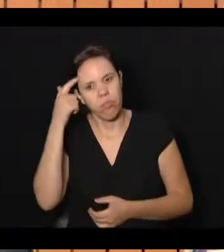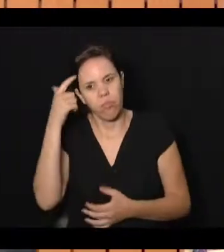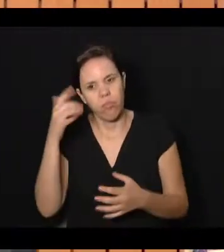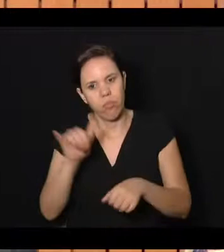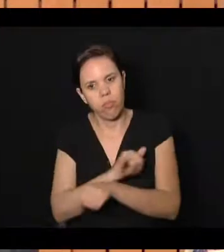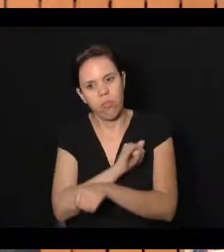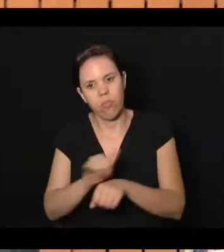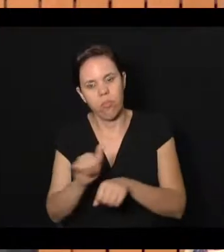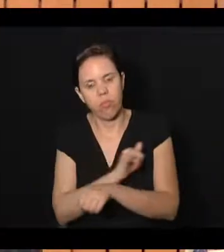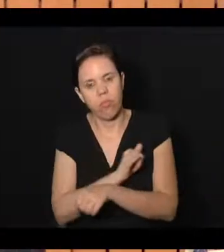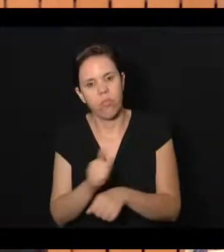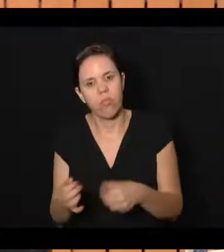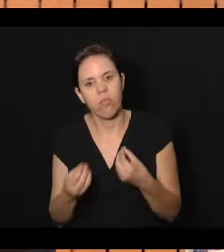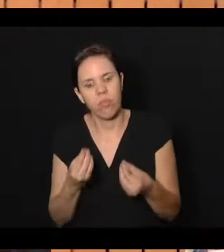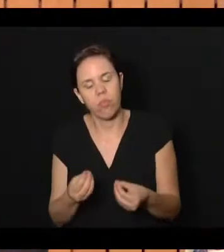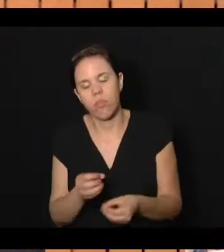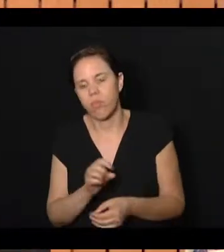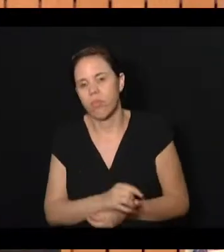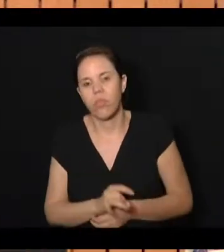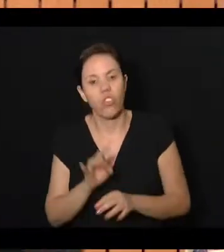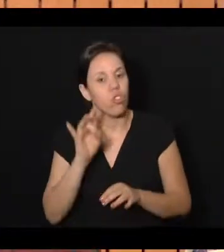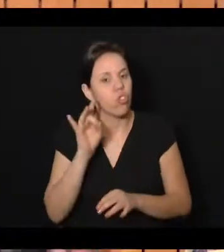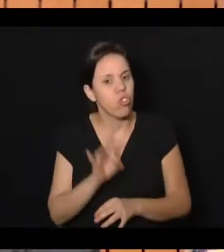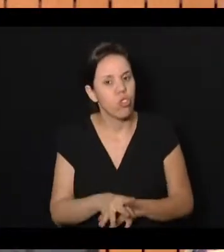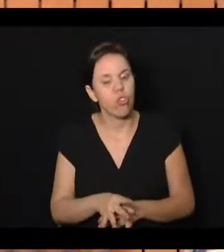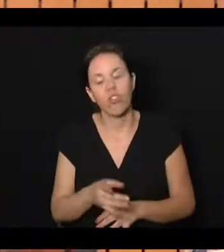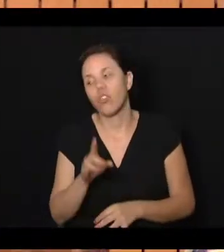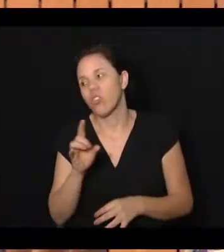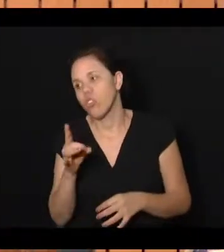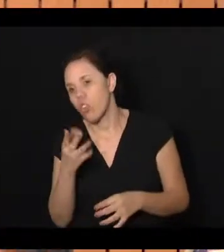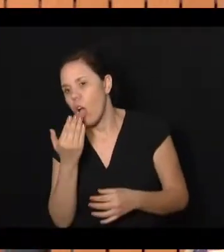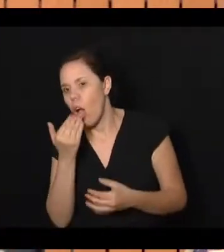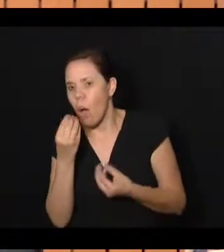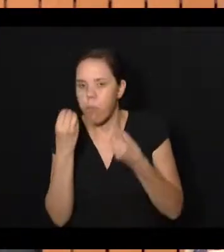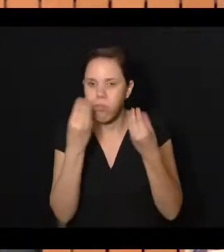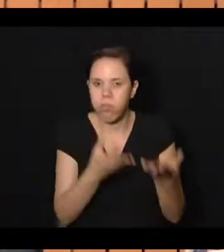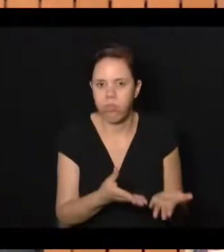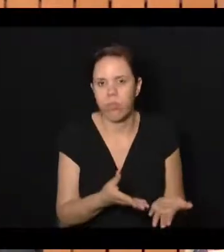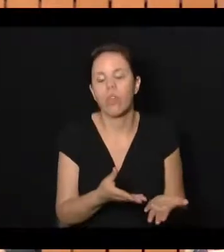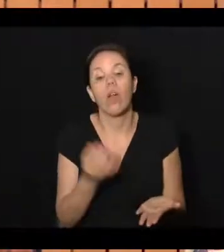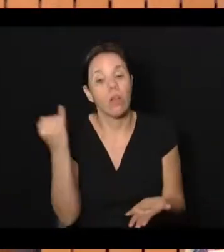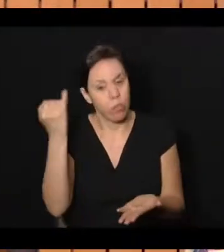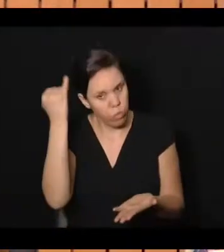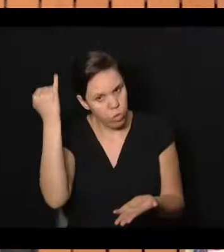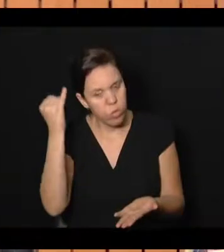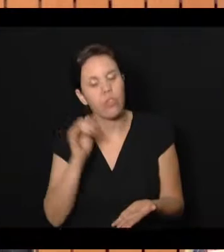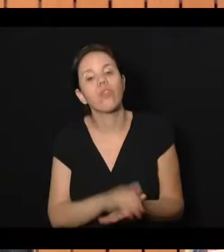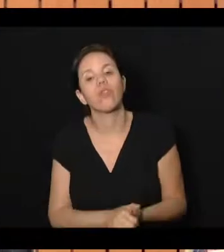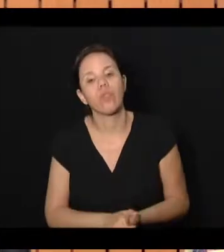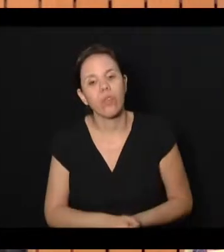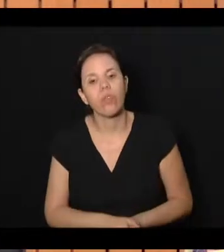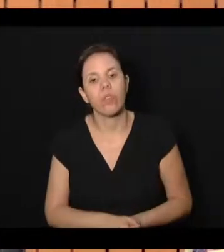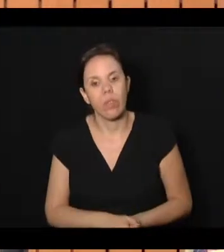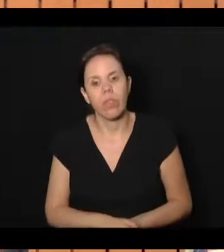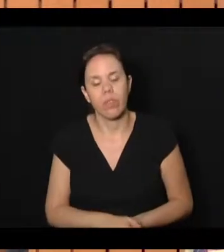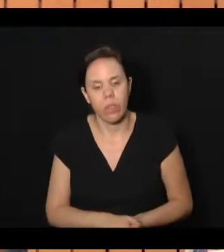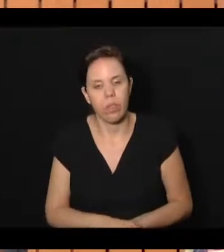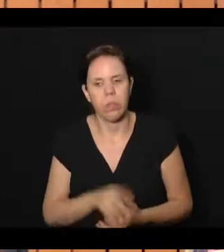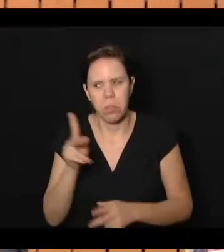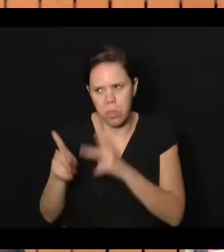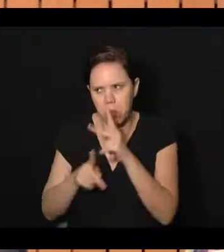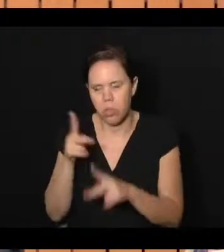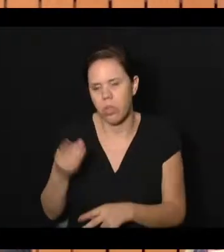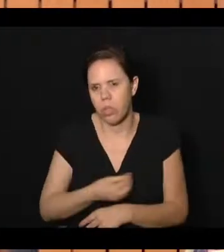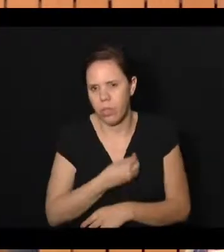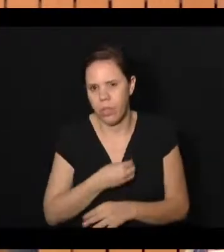que não fosse não ficar só apenas na alimentação não que a alimentação seja importante porque né pra população de rua